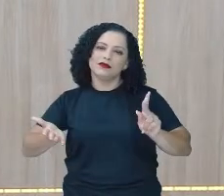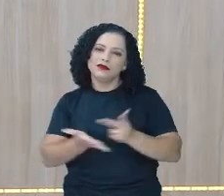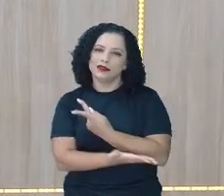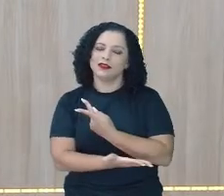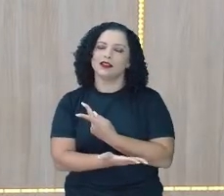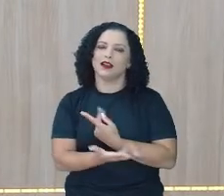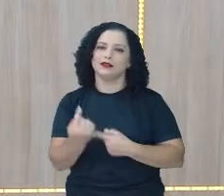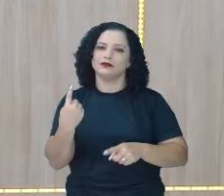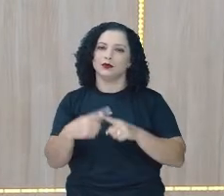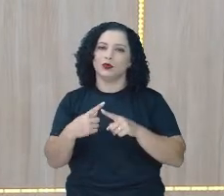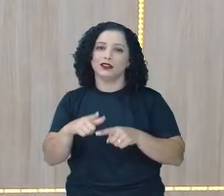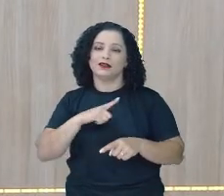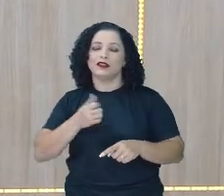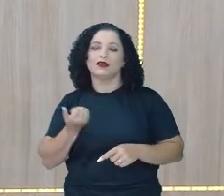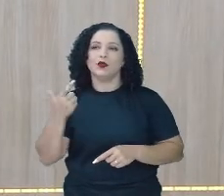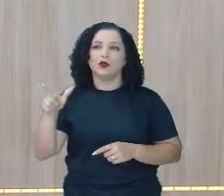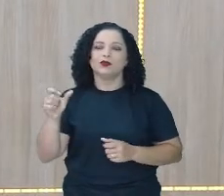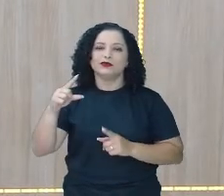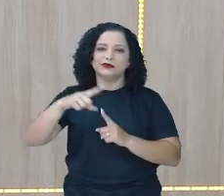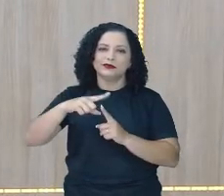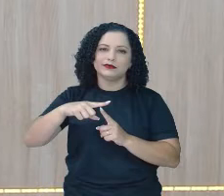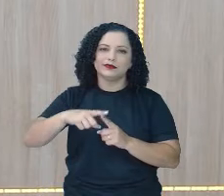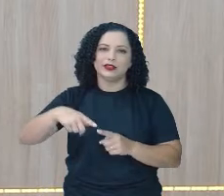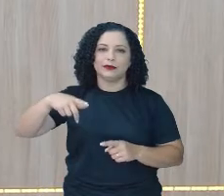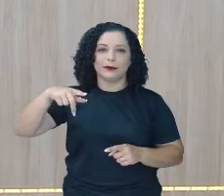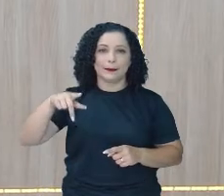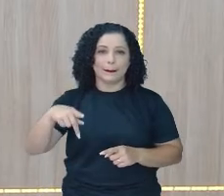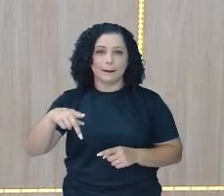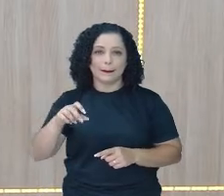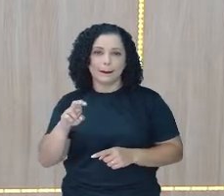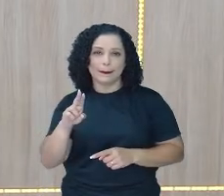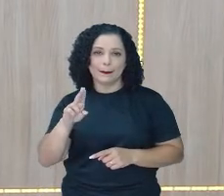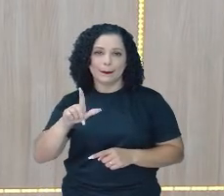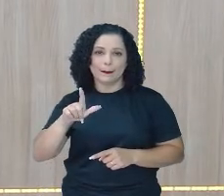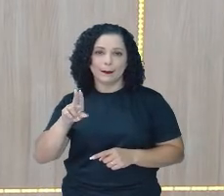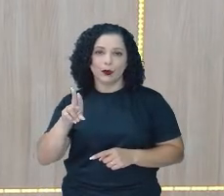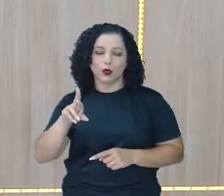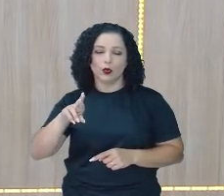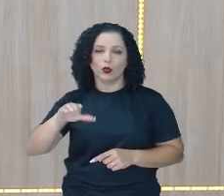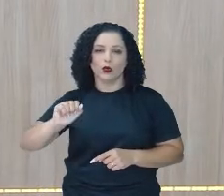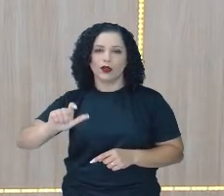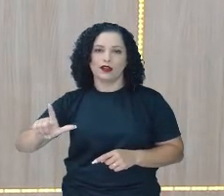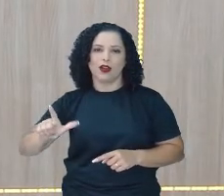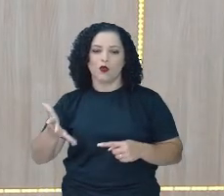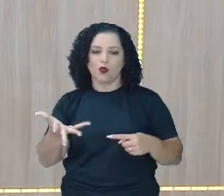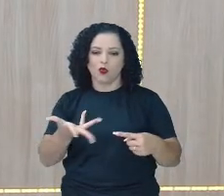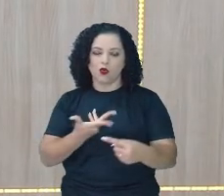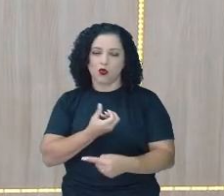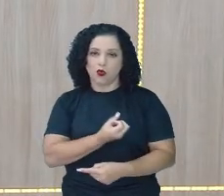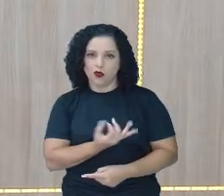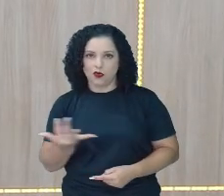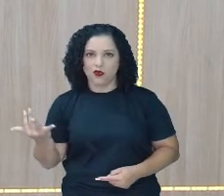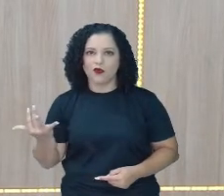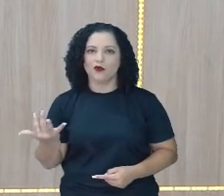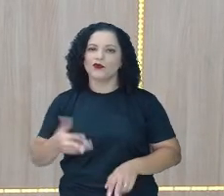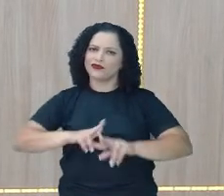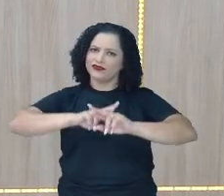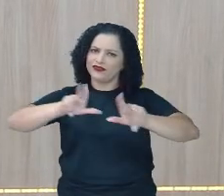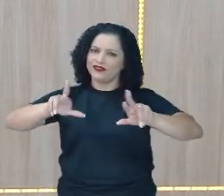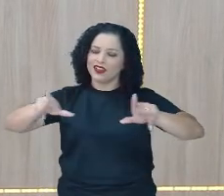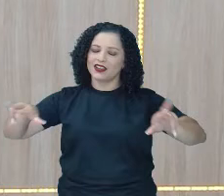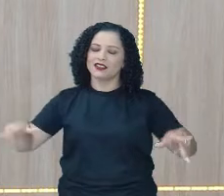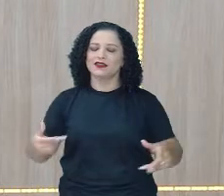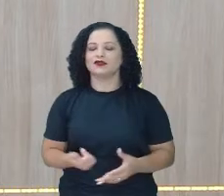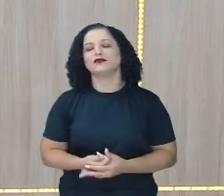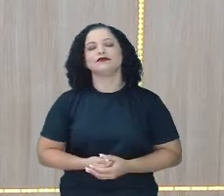temos algumas formas de plural e eu trouxe 6 para vocês, tá bom? Então, é interessante que seus olhos reconheçam que